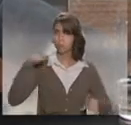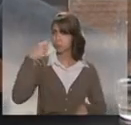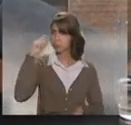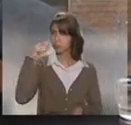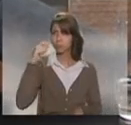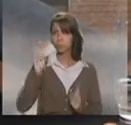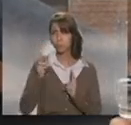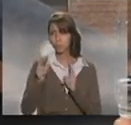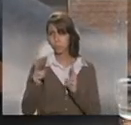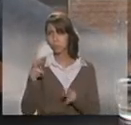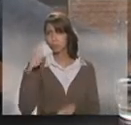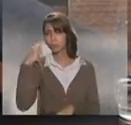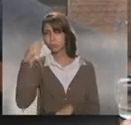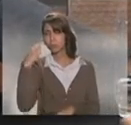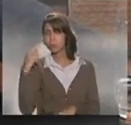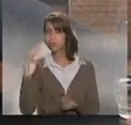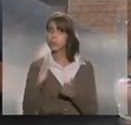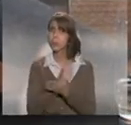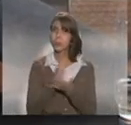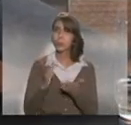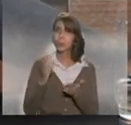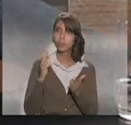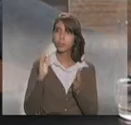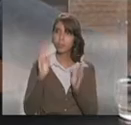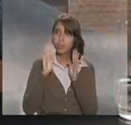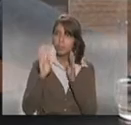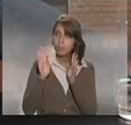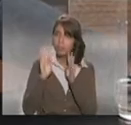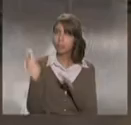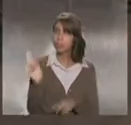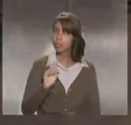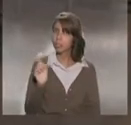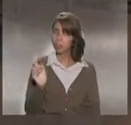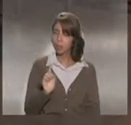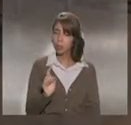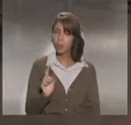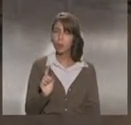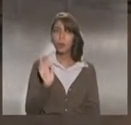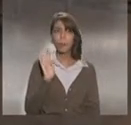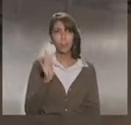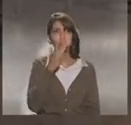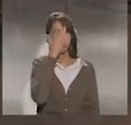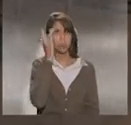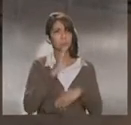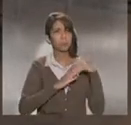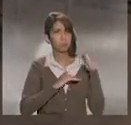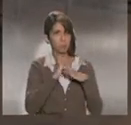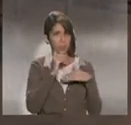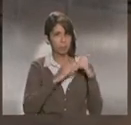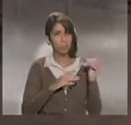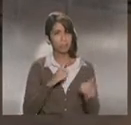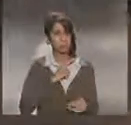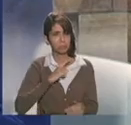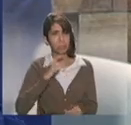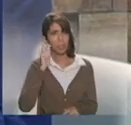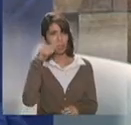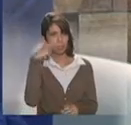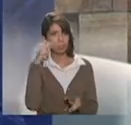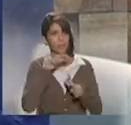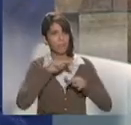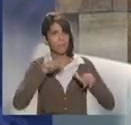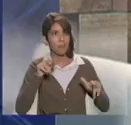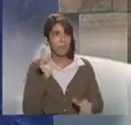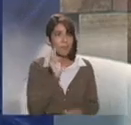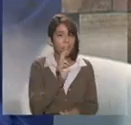estão por aí mas que com com menos notoriedade mas muita gente boa está claro quem produz muita gente boa se vai olhando